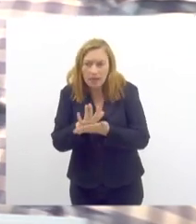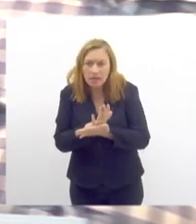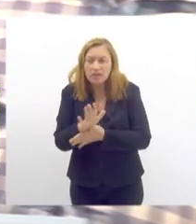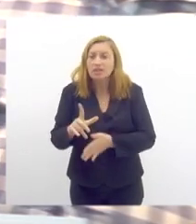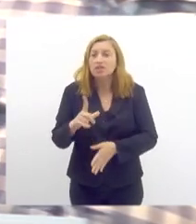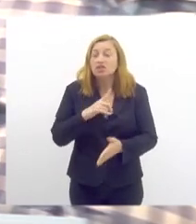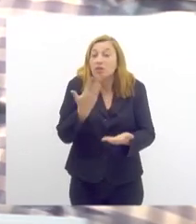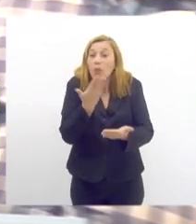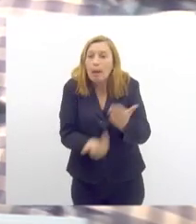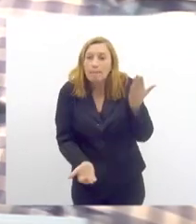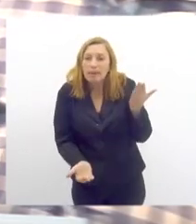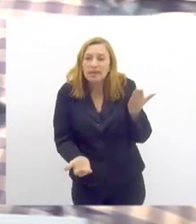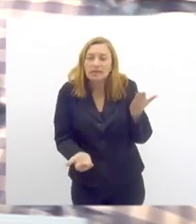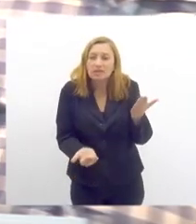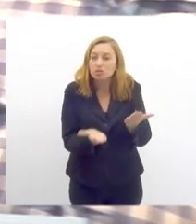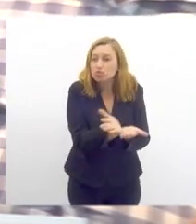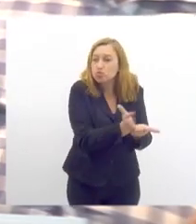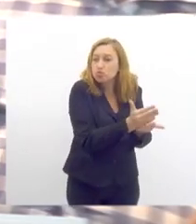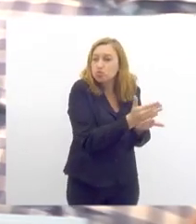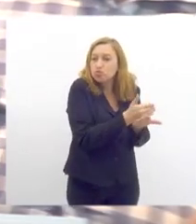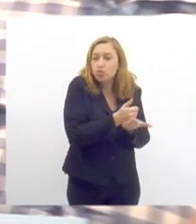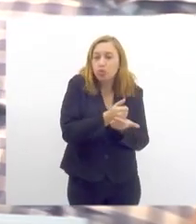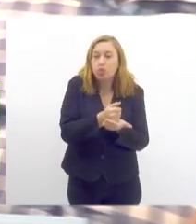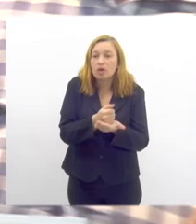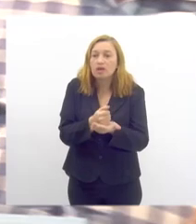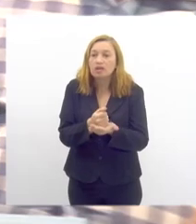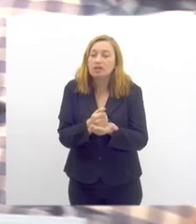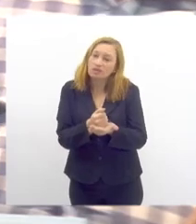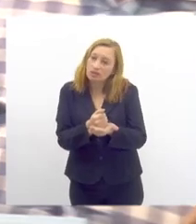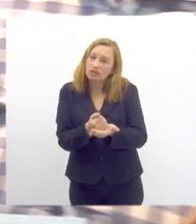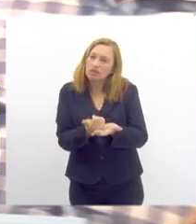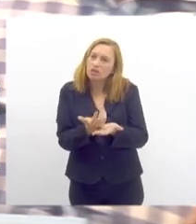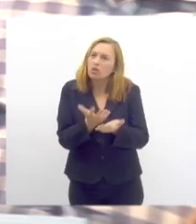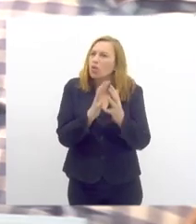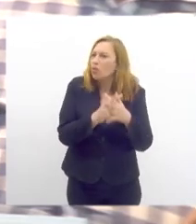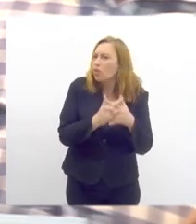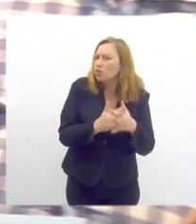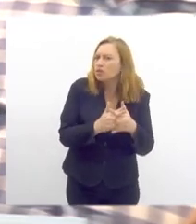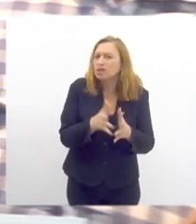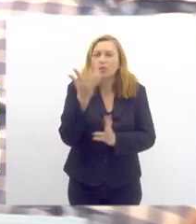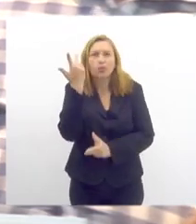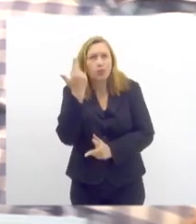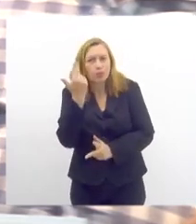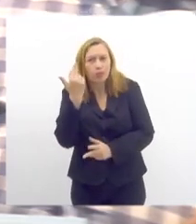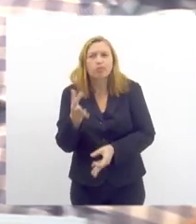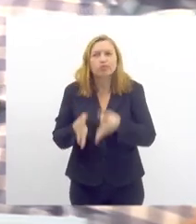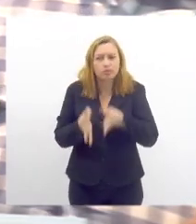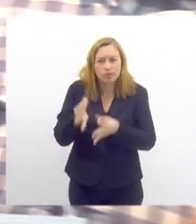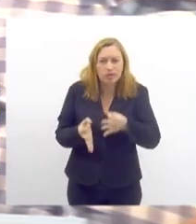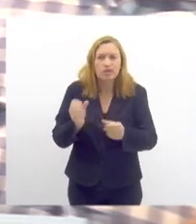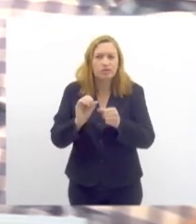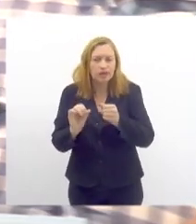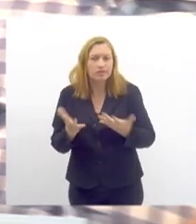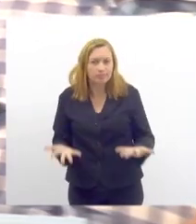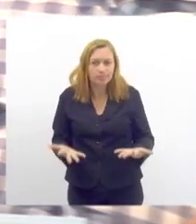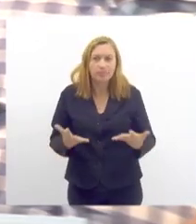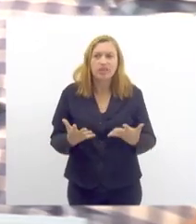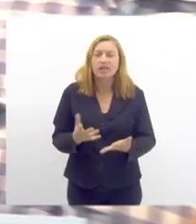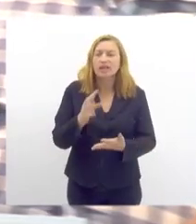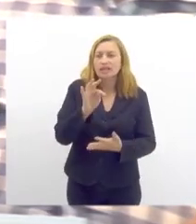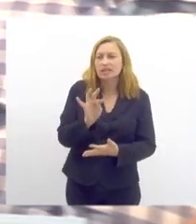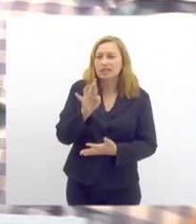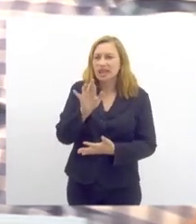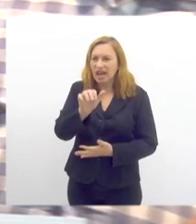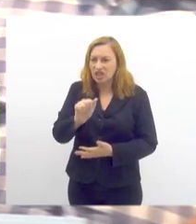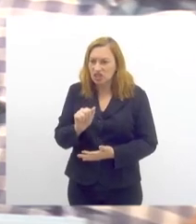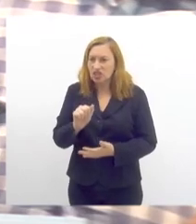tivemos uma perda de arrecadação. Inicialmente confundiram, é uma confusão comum que até o judiciário tem feito, taxa de emissão, eu vou